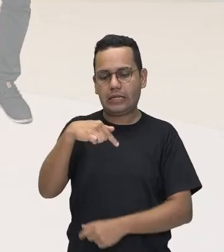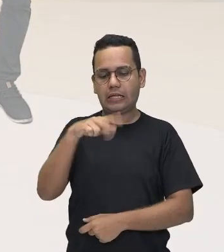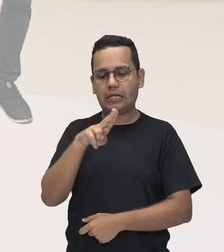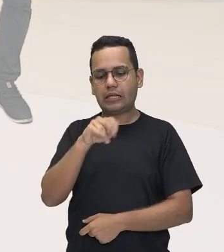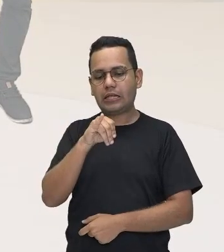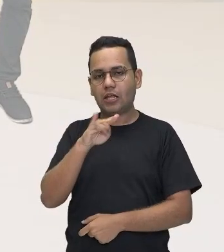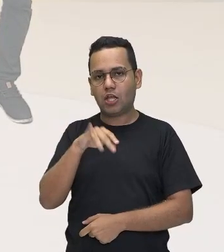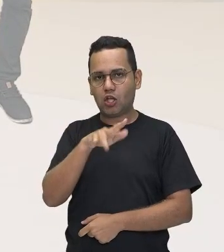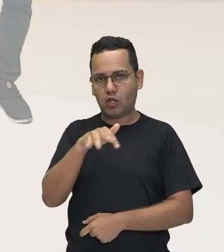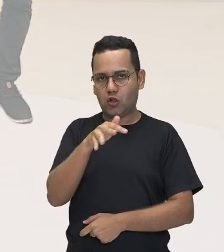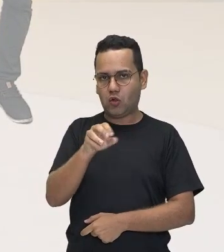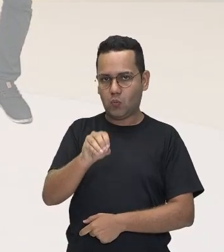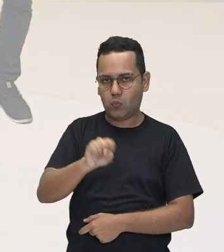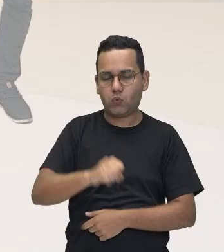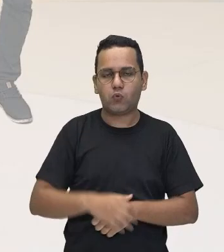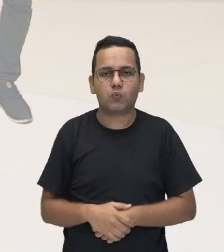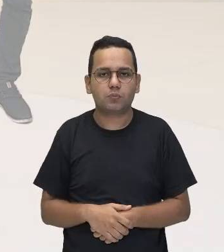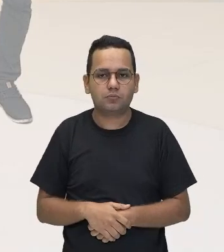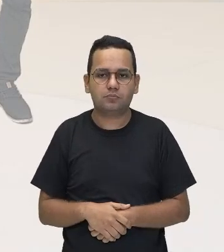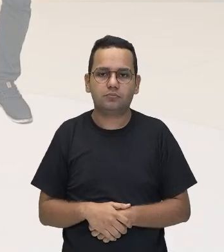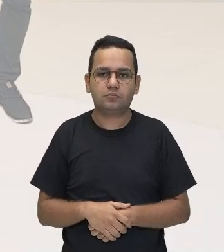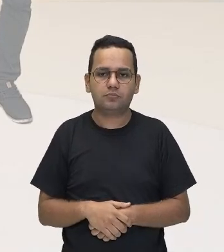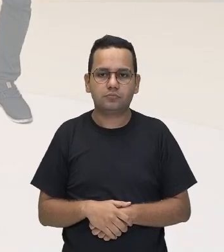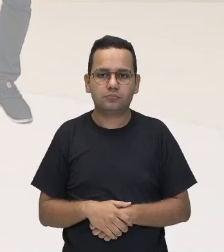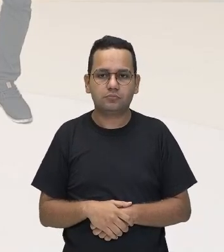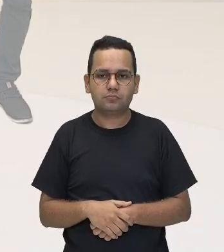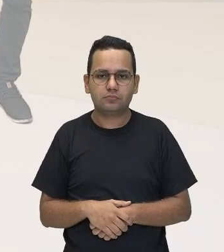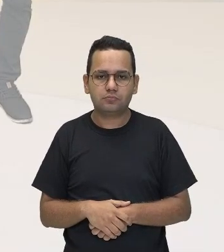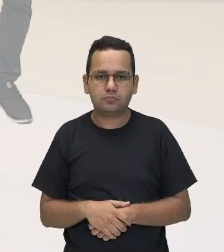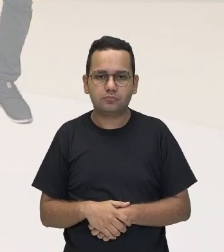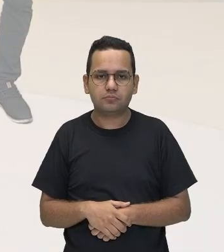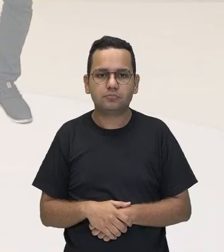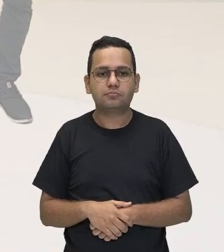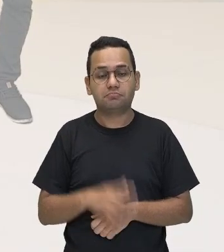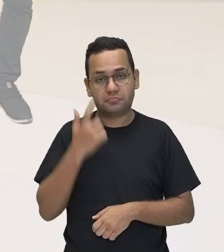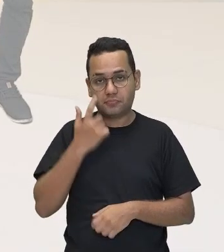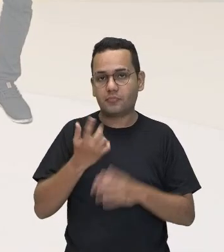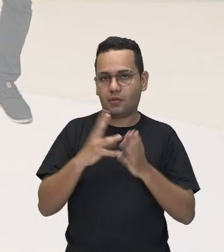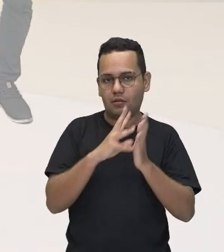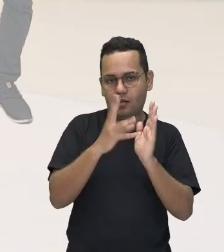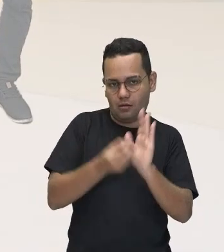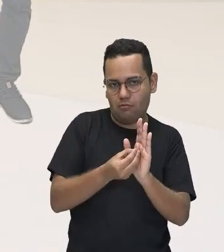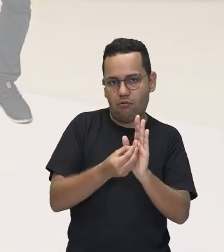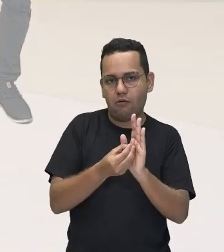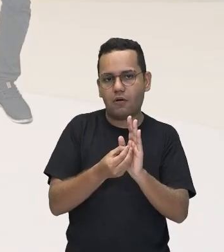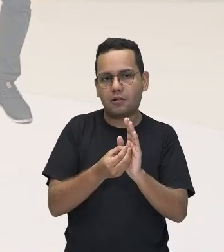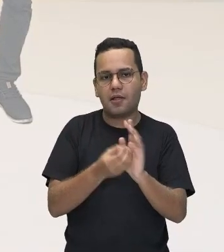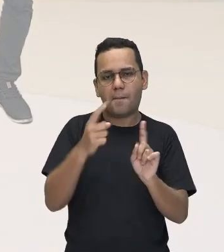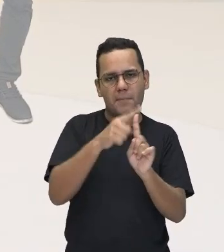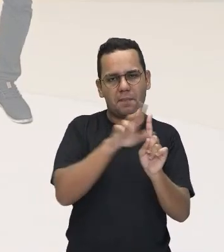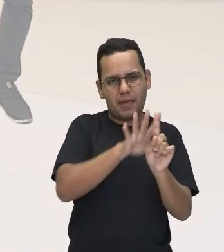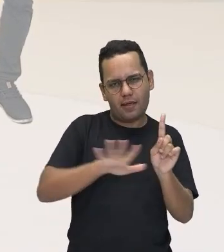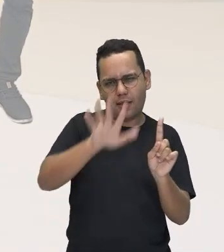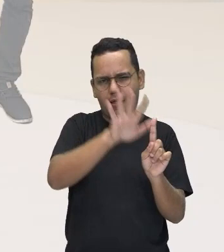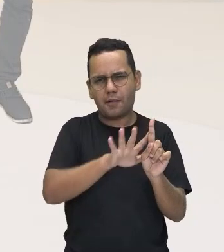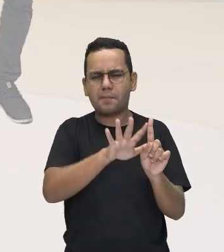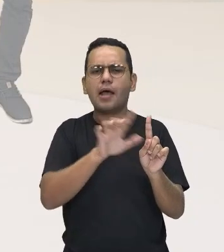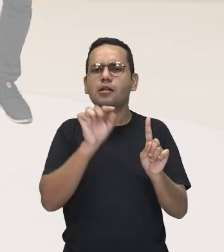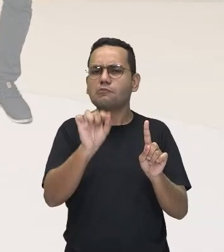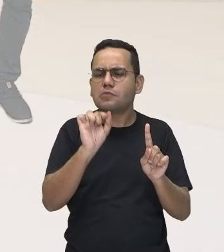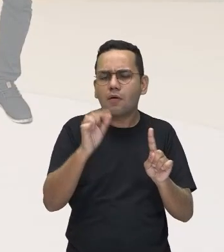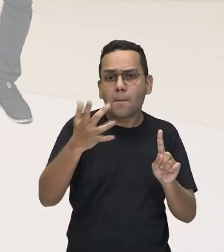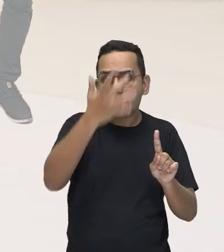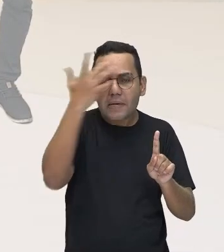Eberson? Exatamente, professor. Hoje em dia a gente tem os quilombolas, né? Que são descendentes de escravos que fugiram de senzalas